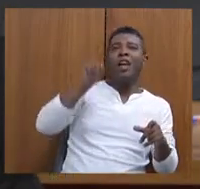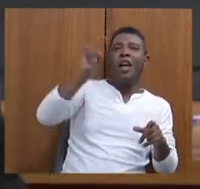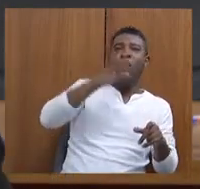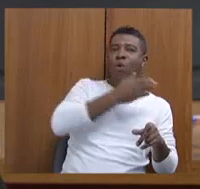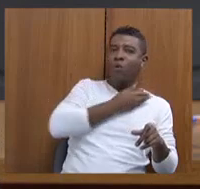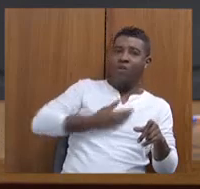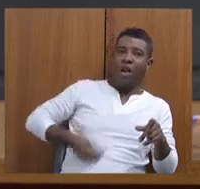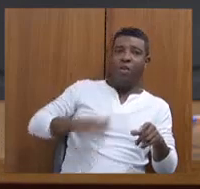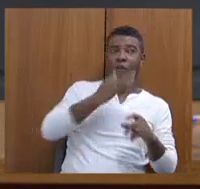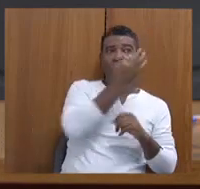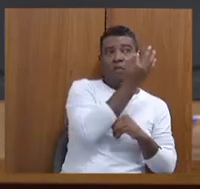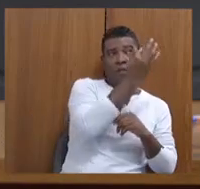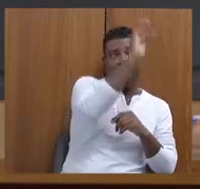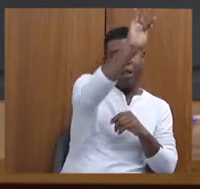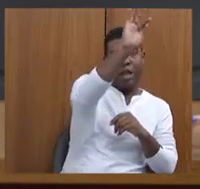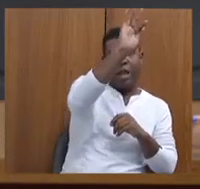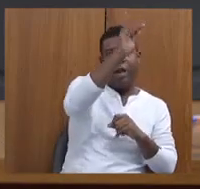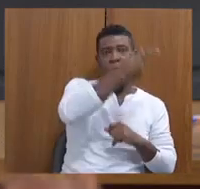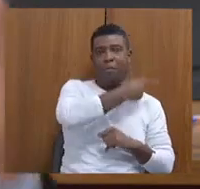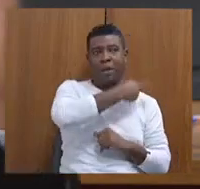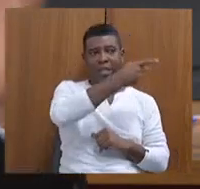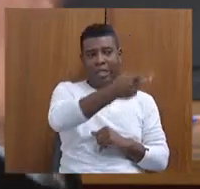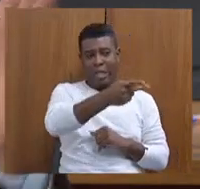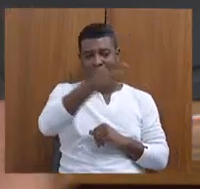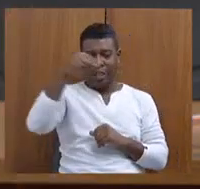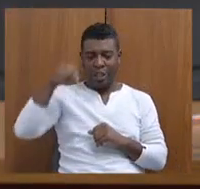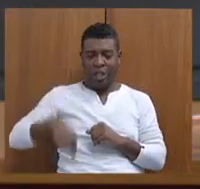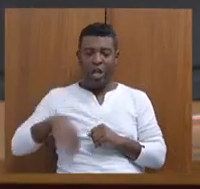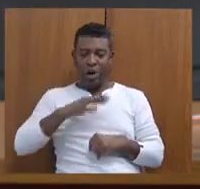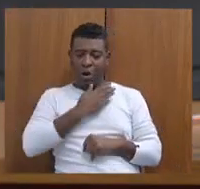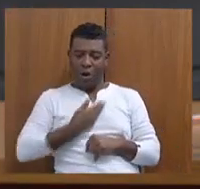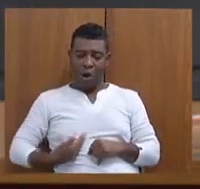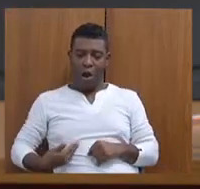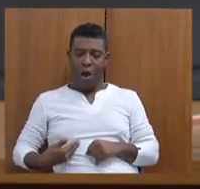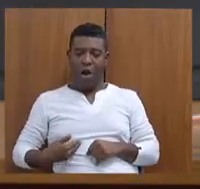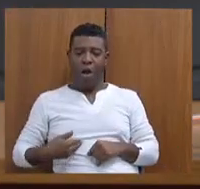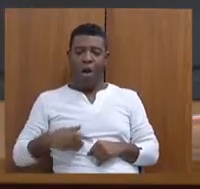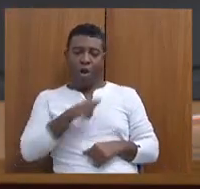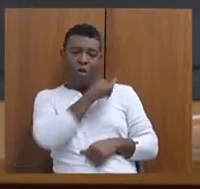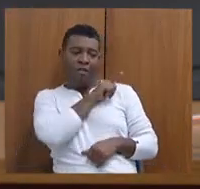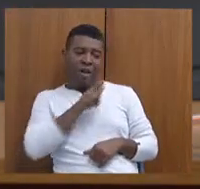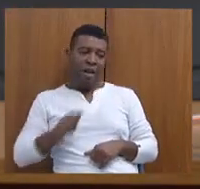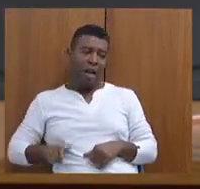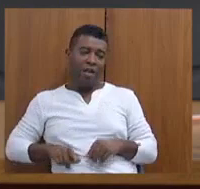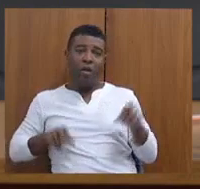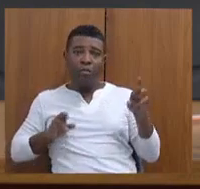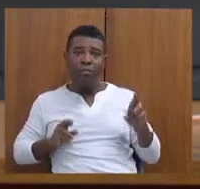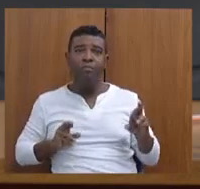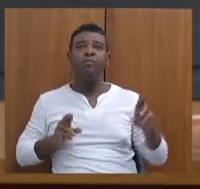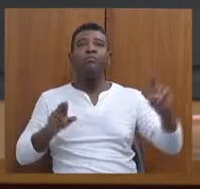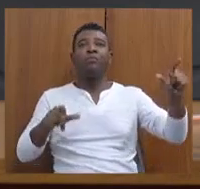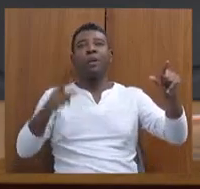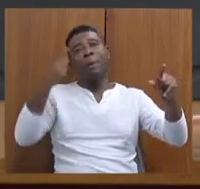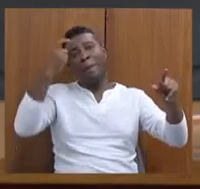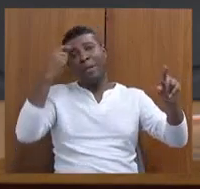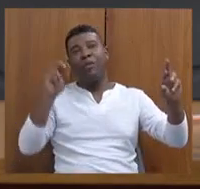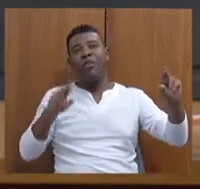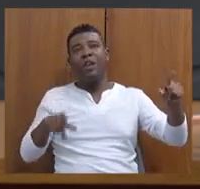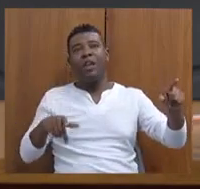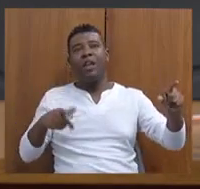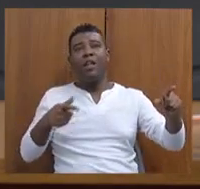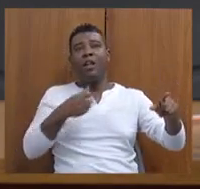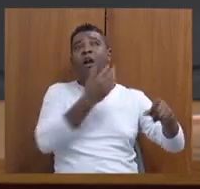o governo federal também sinaliza para aquela região como uma região importante promissora